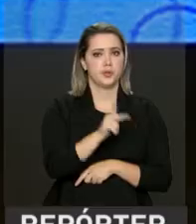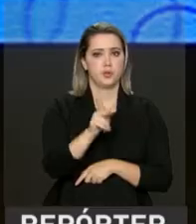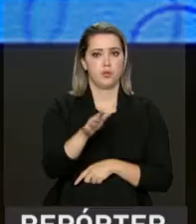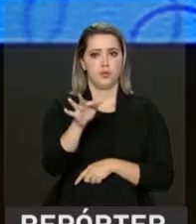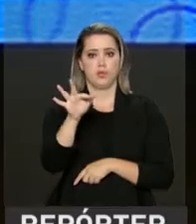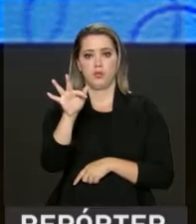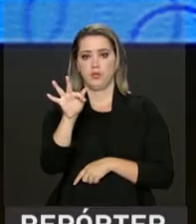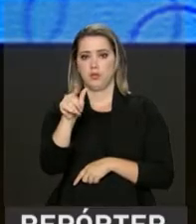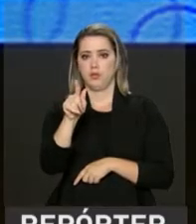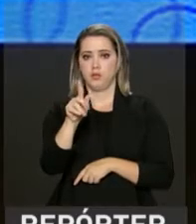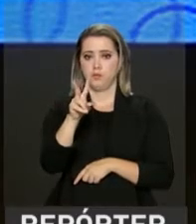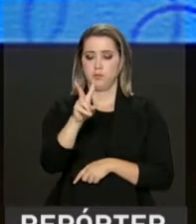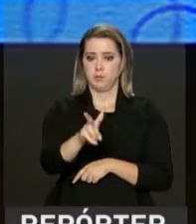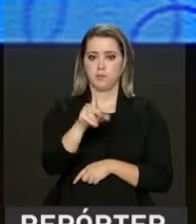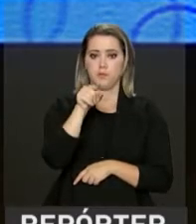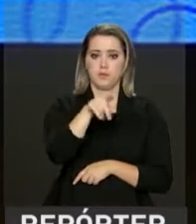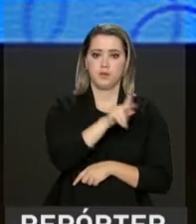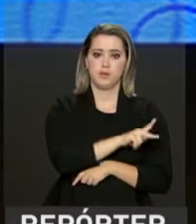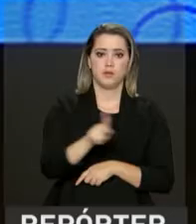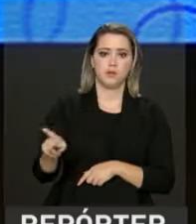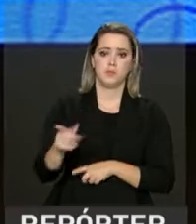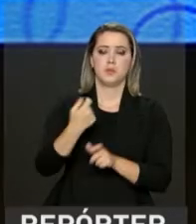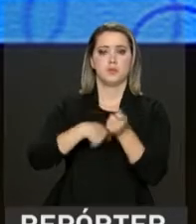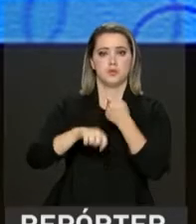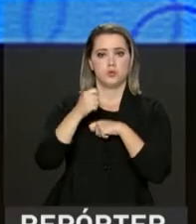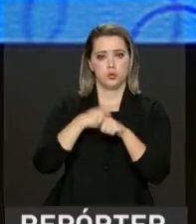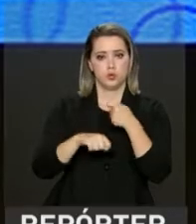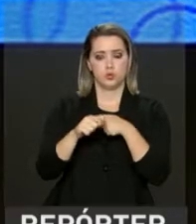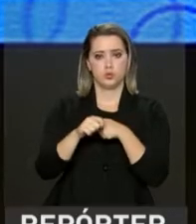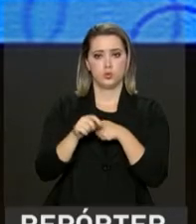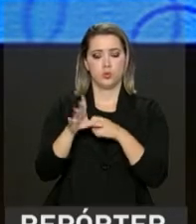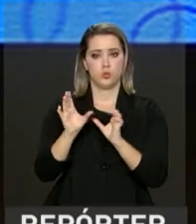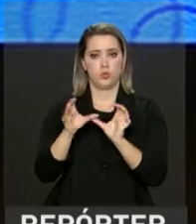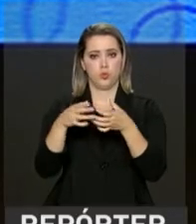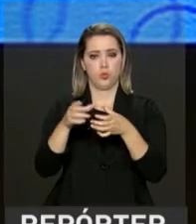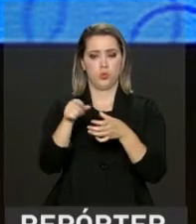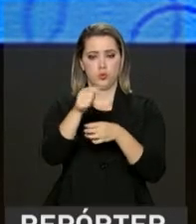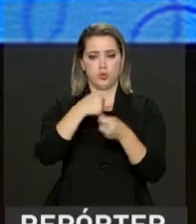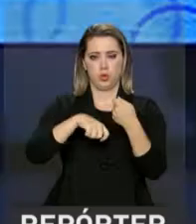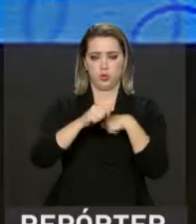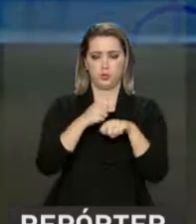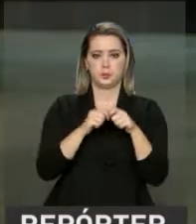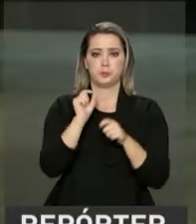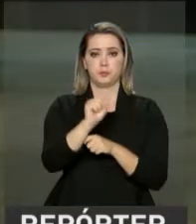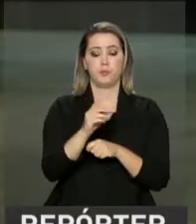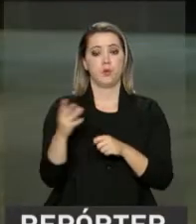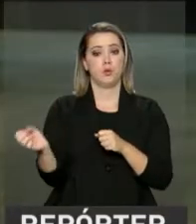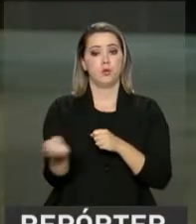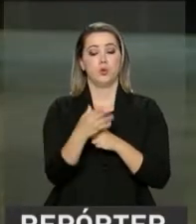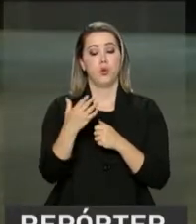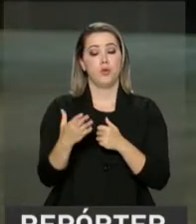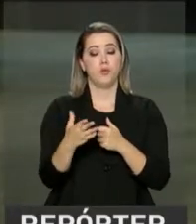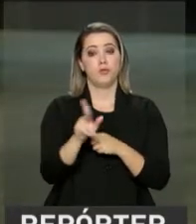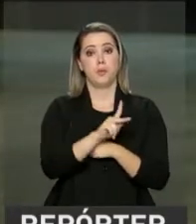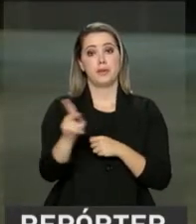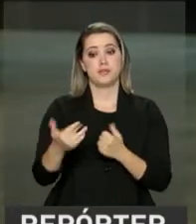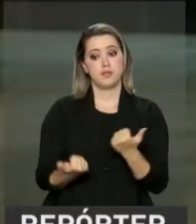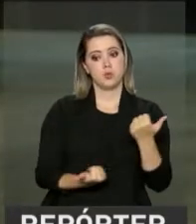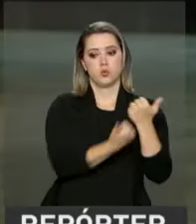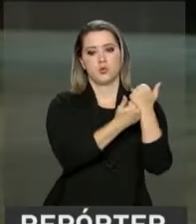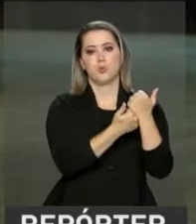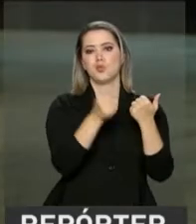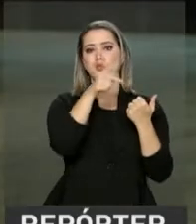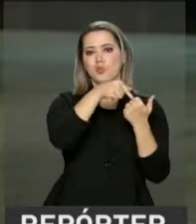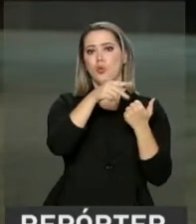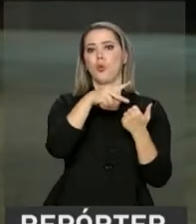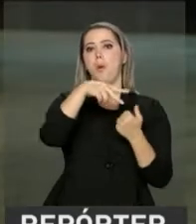internacional de direito e economia o novo presidente do bnds vai substituir maria silvia bastos que